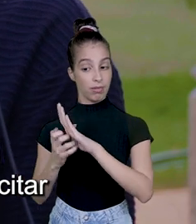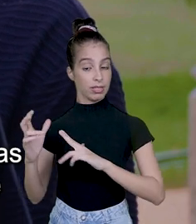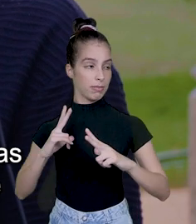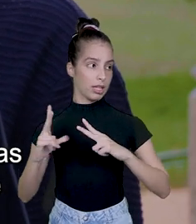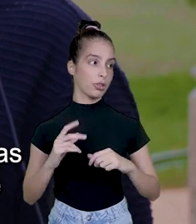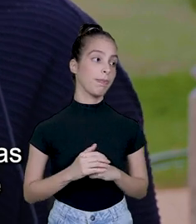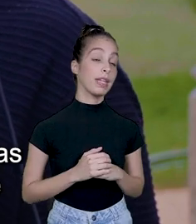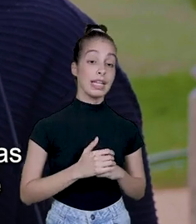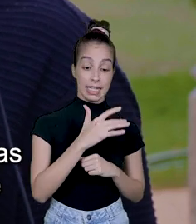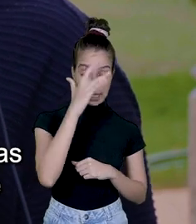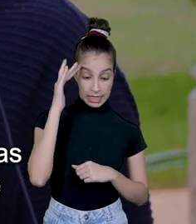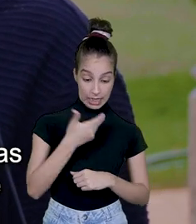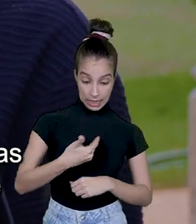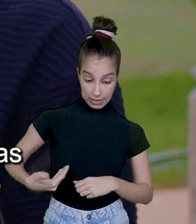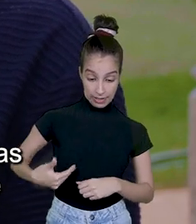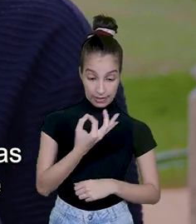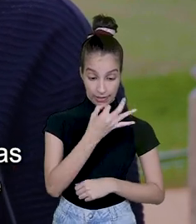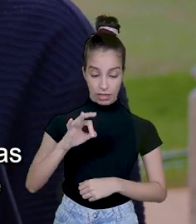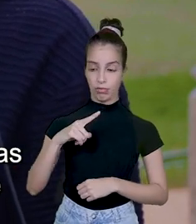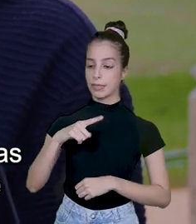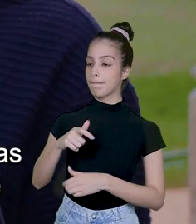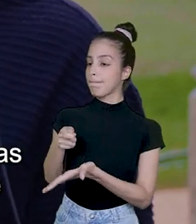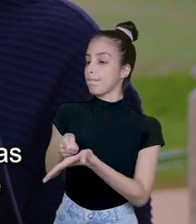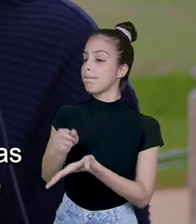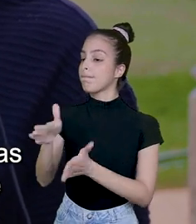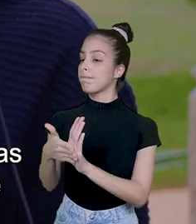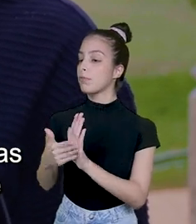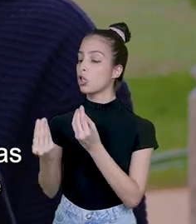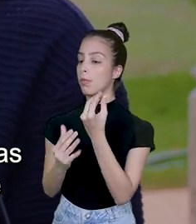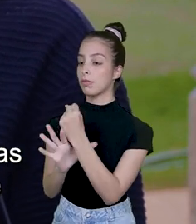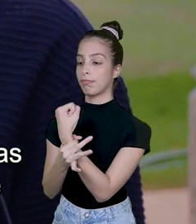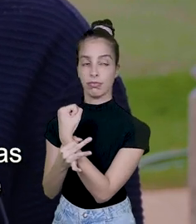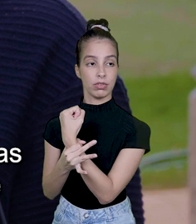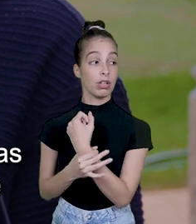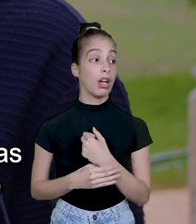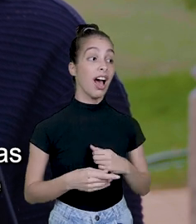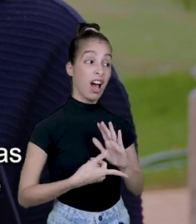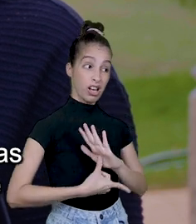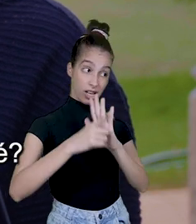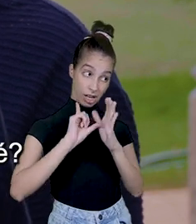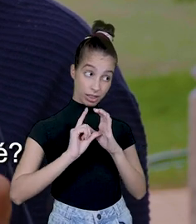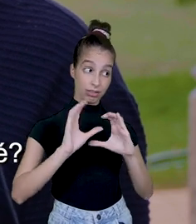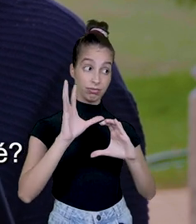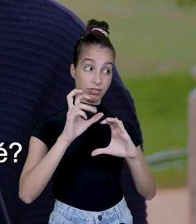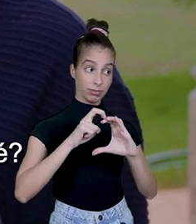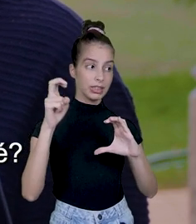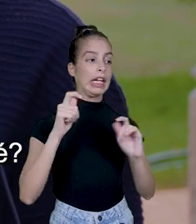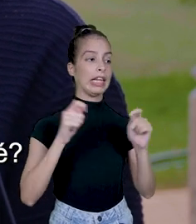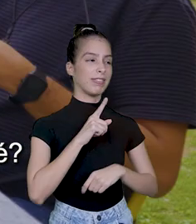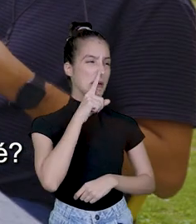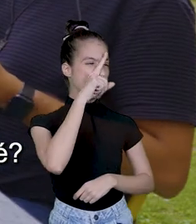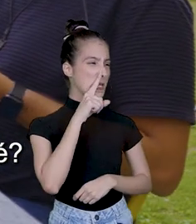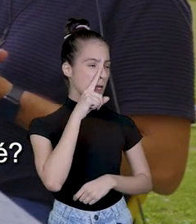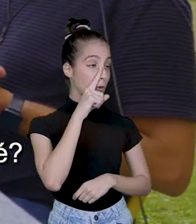exemp citar o chat PT ele tem evoluído bastante antes as pessoas conseguiam fazer coisas maliciosas no chat PT que o hoje não consegue mais